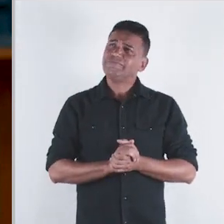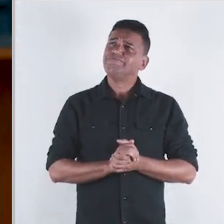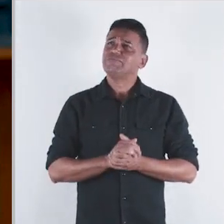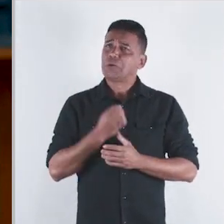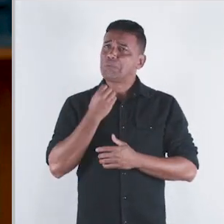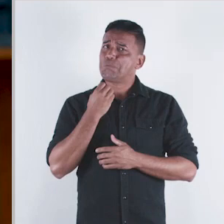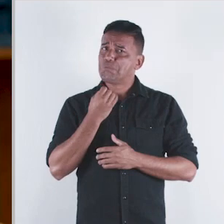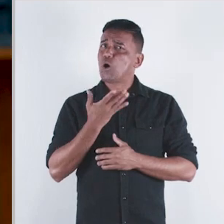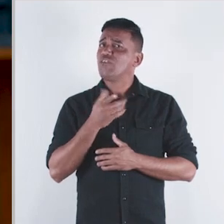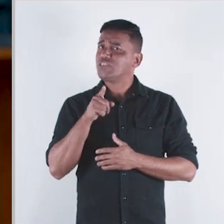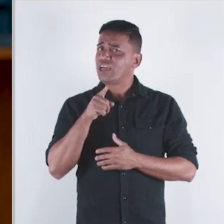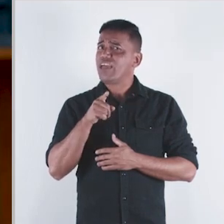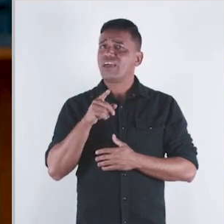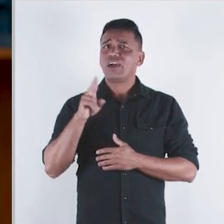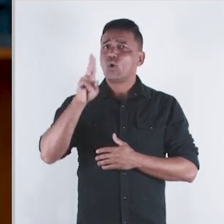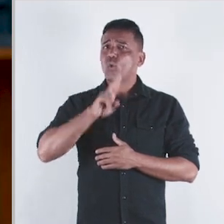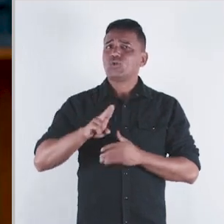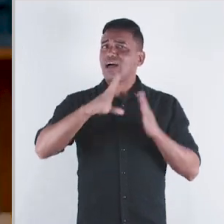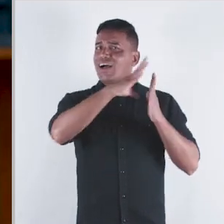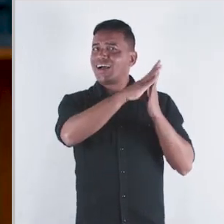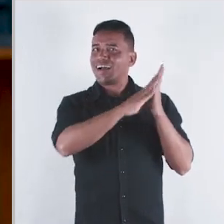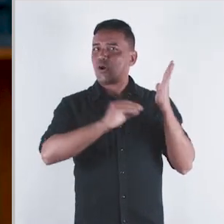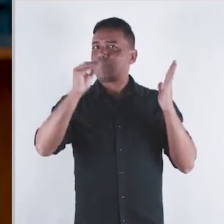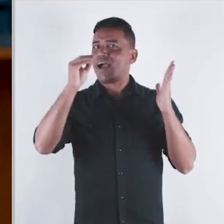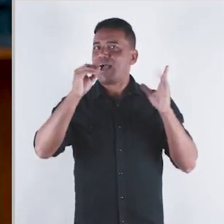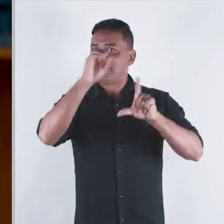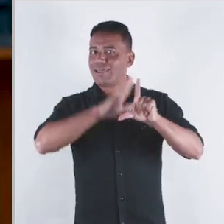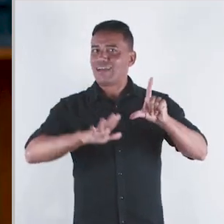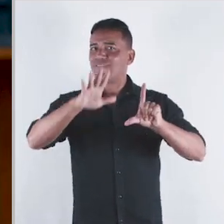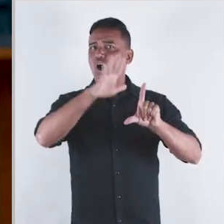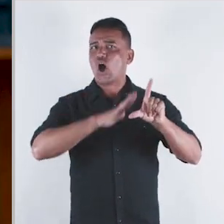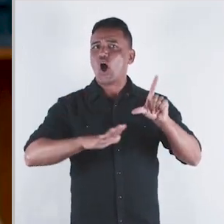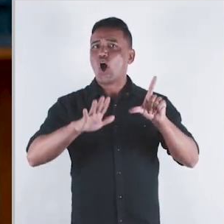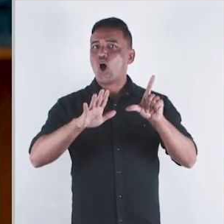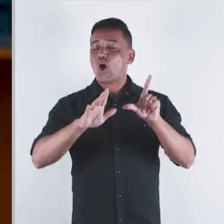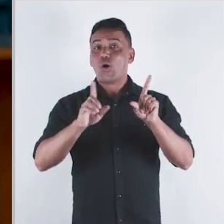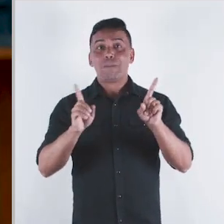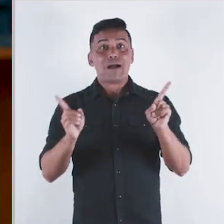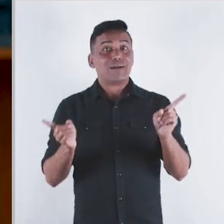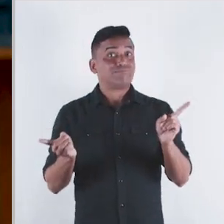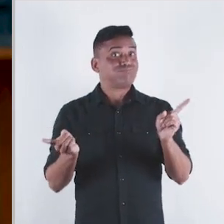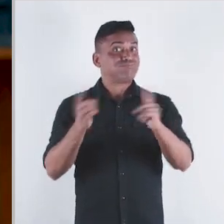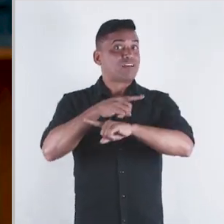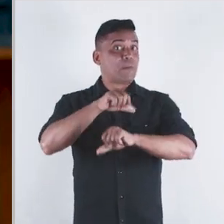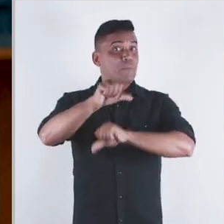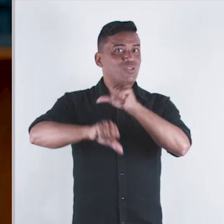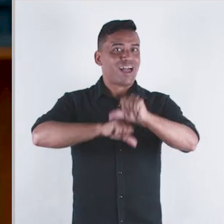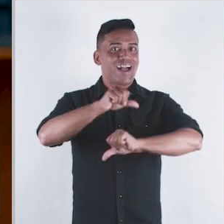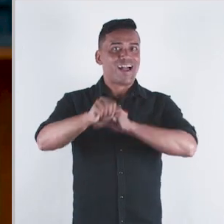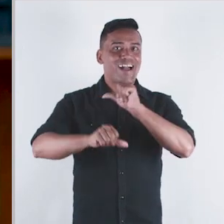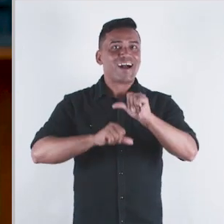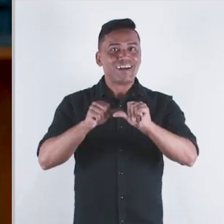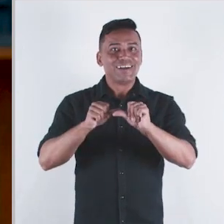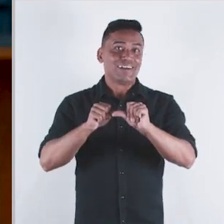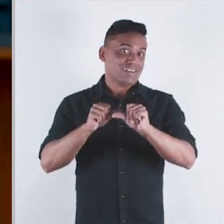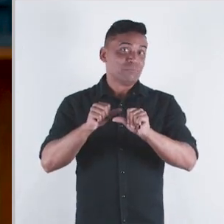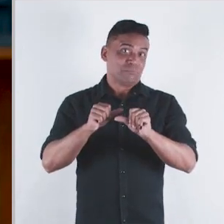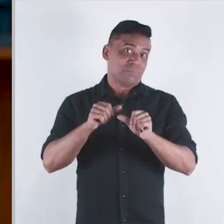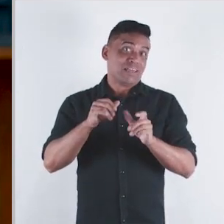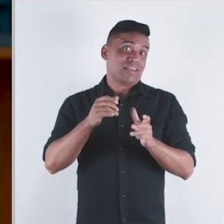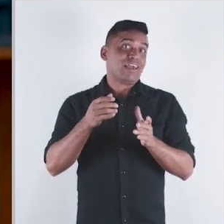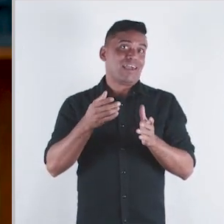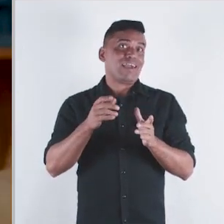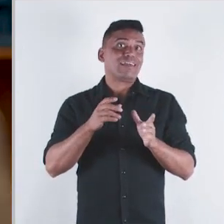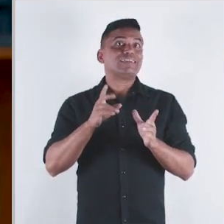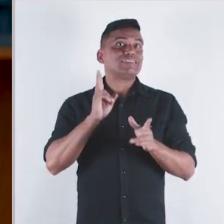de você dar um uso diferente, subverter um código, né, uma plataforma que tem um uso